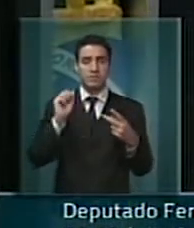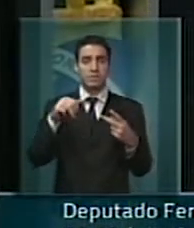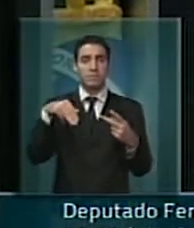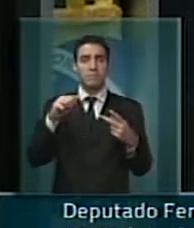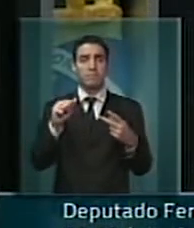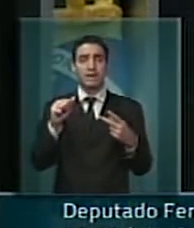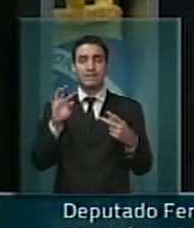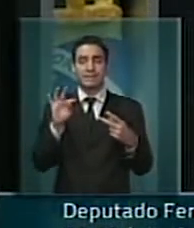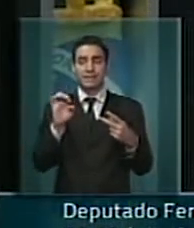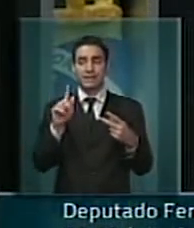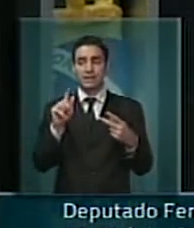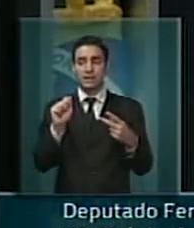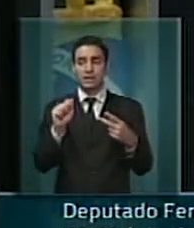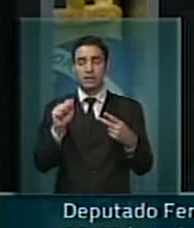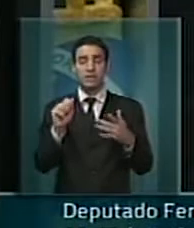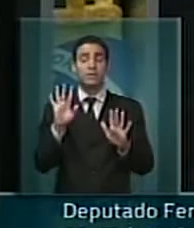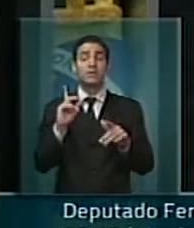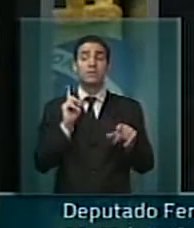esta casa